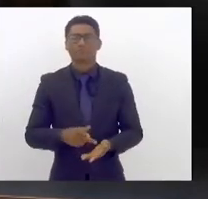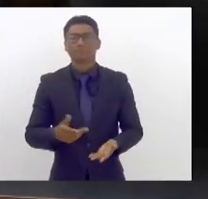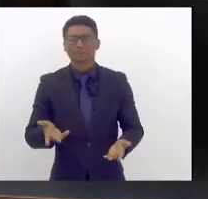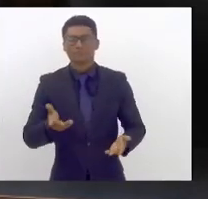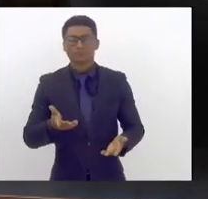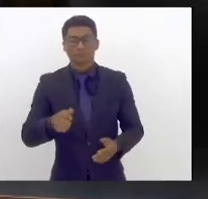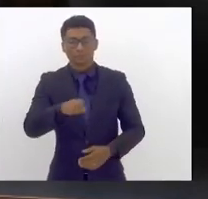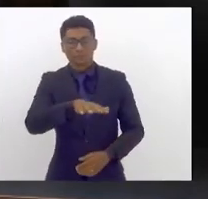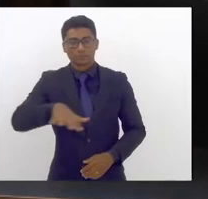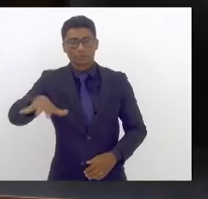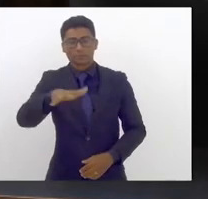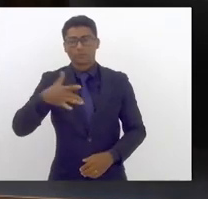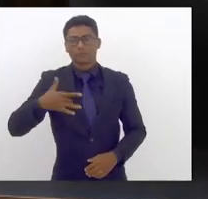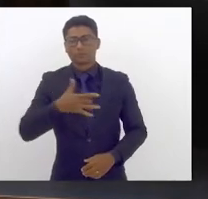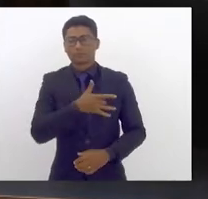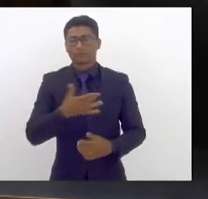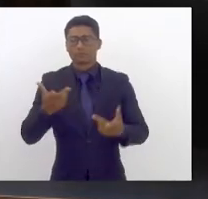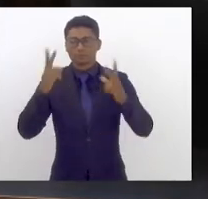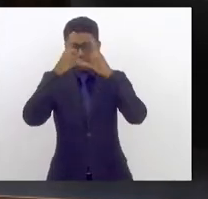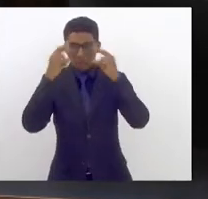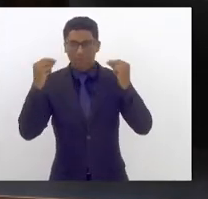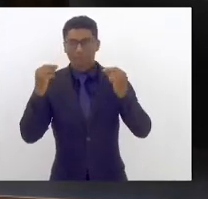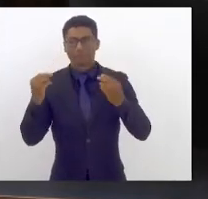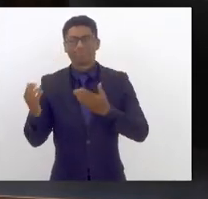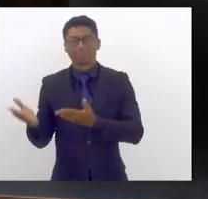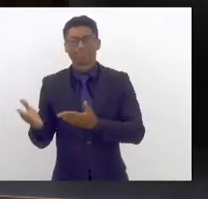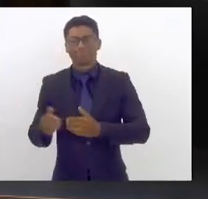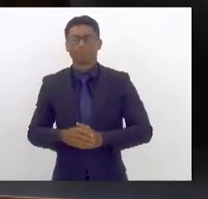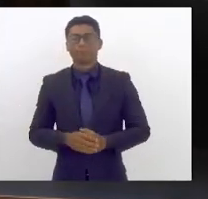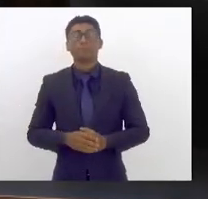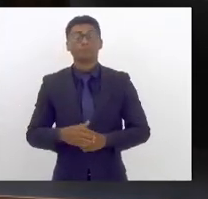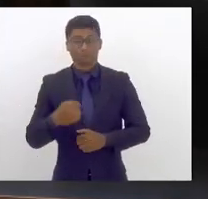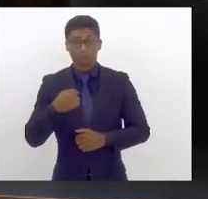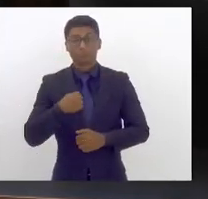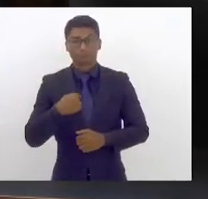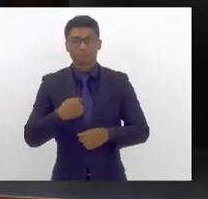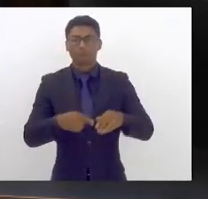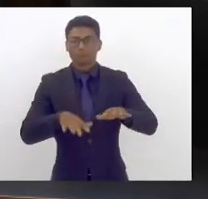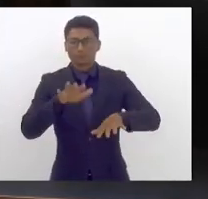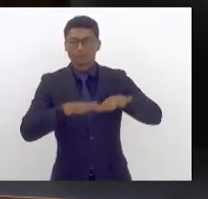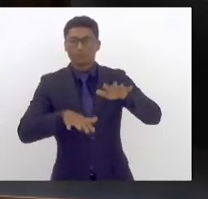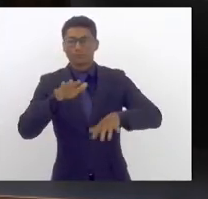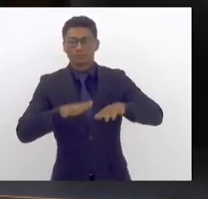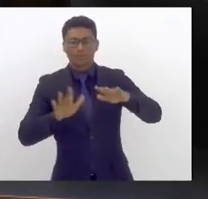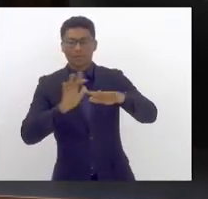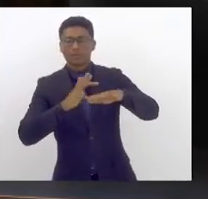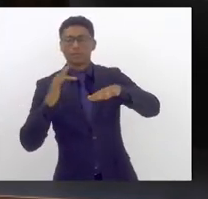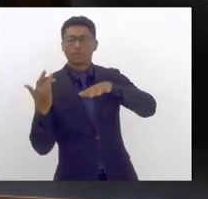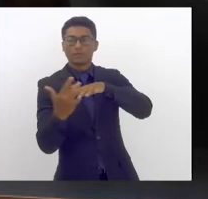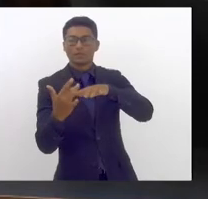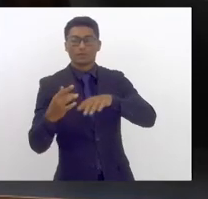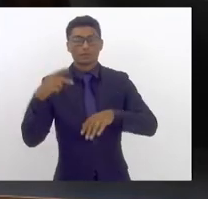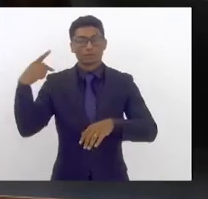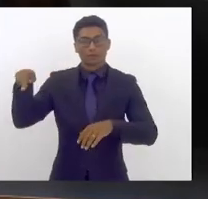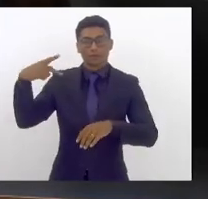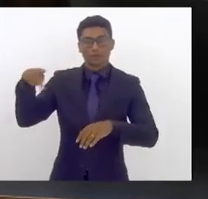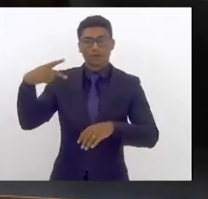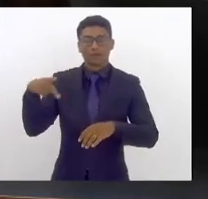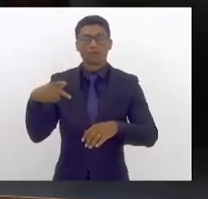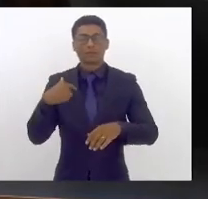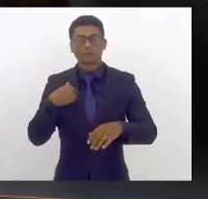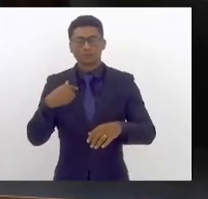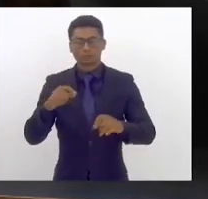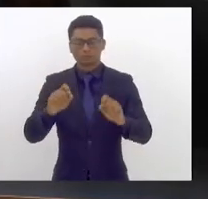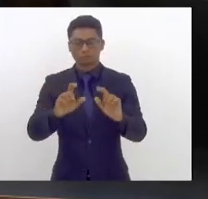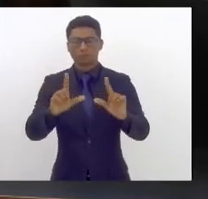da Saúde da enfermagem eu muitas vezes entrei nas redes sociais da deputada enfermeira Rejane